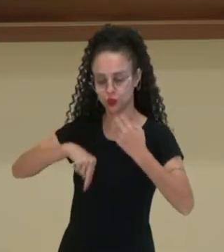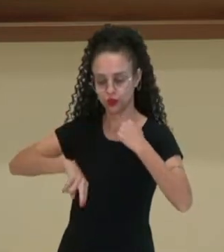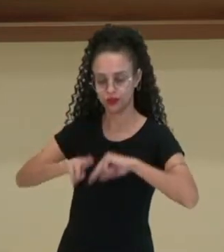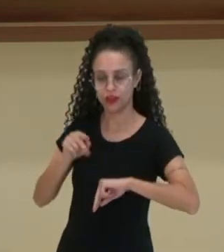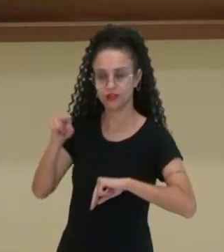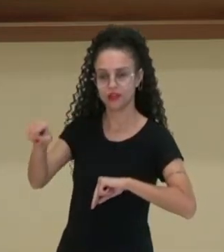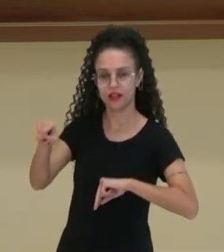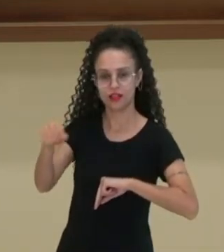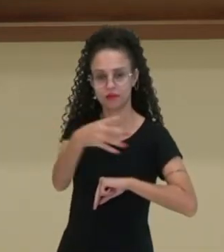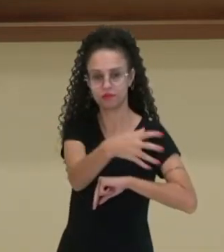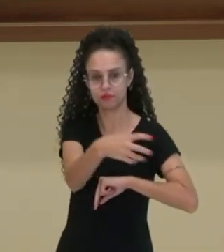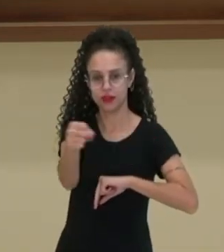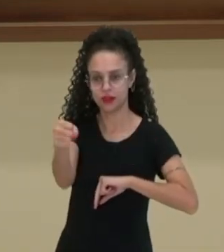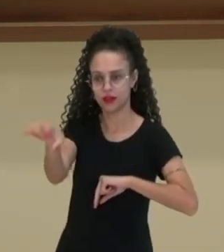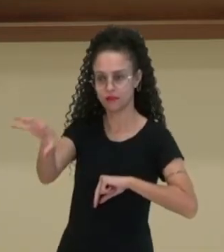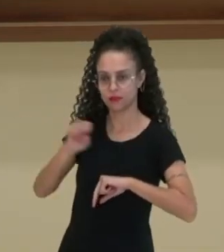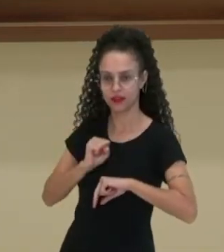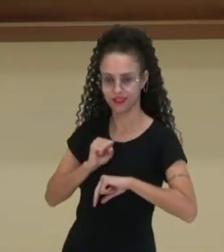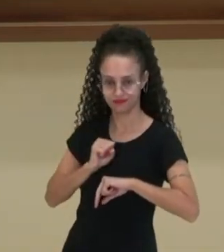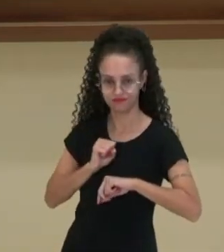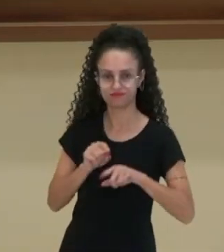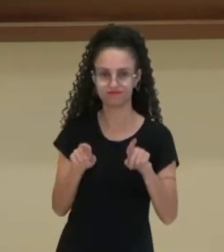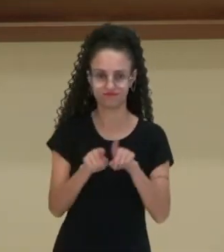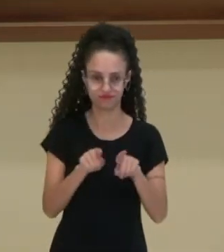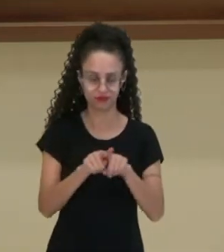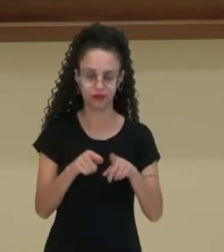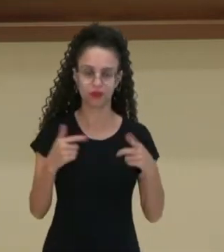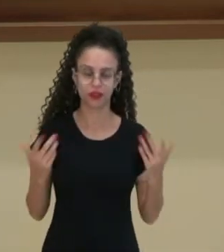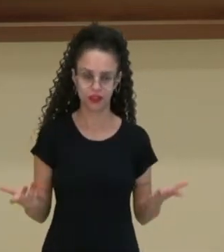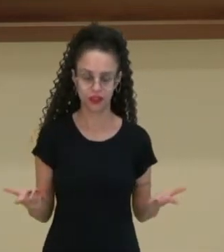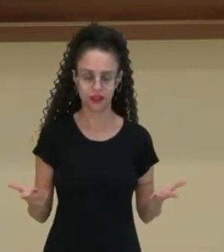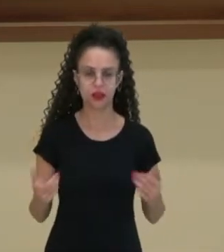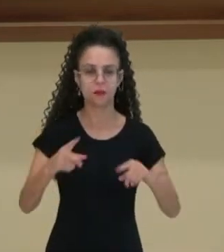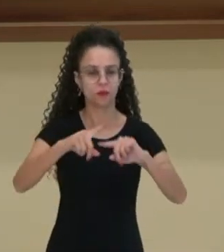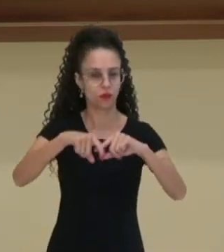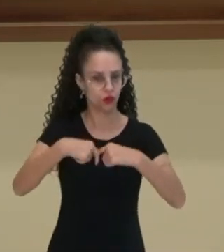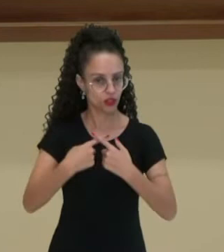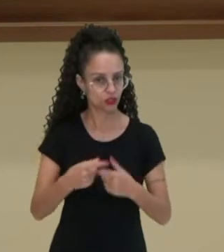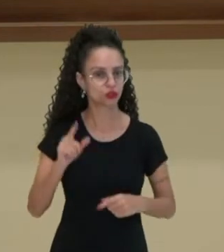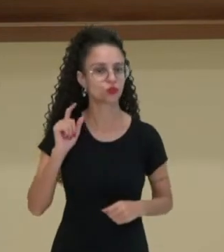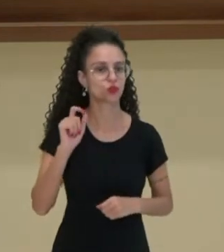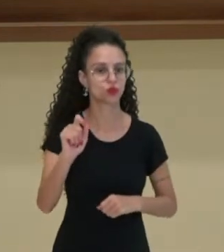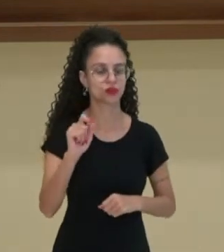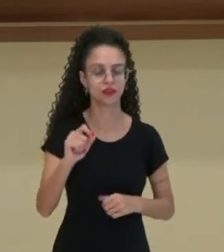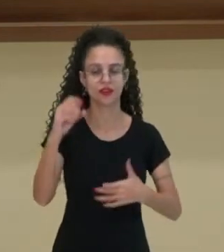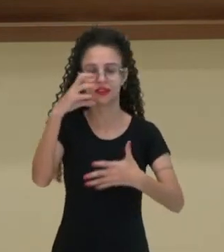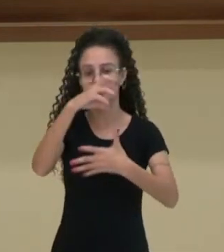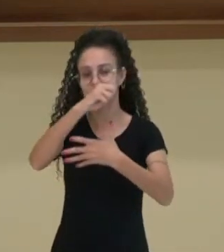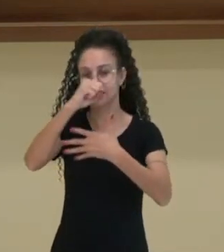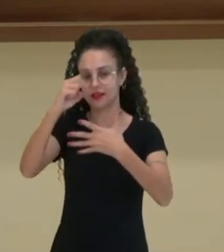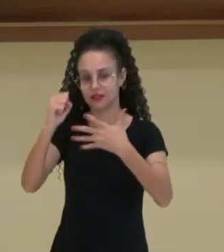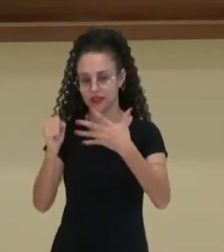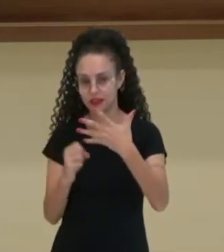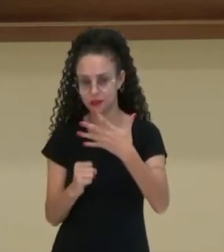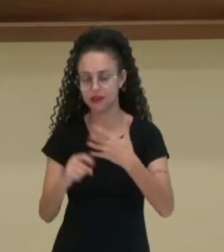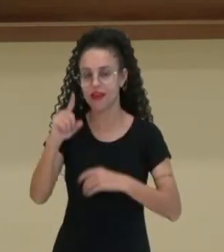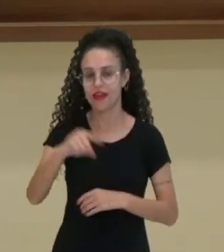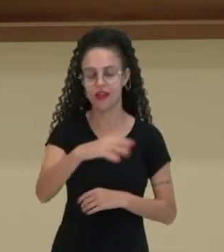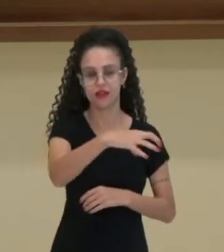zebra obteve da vegetação. Então, por isso que cadeia alimentar é